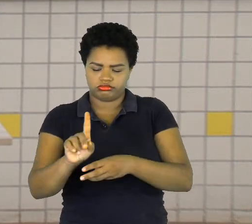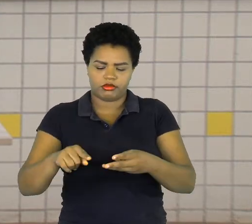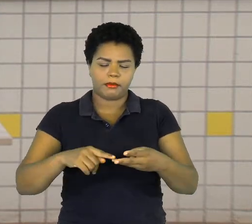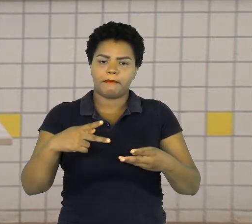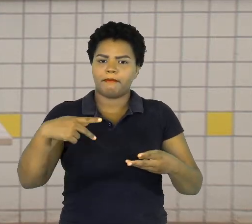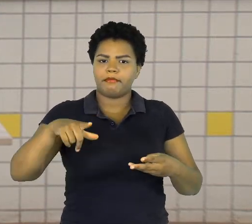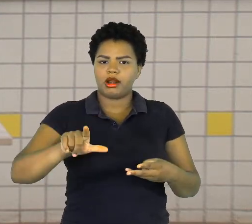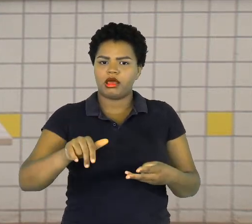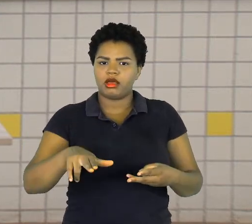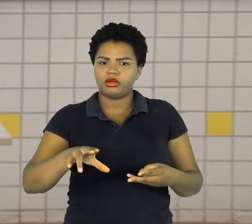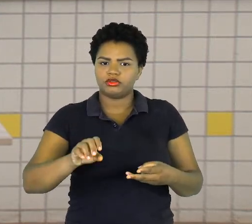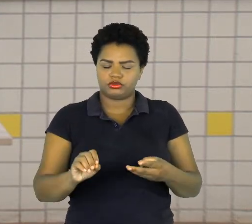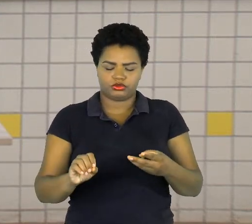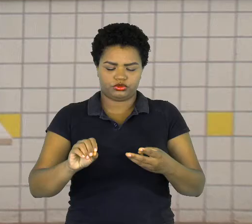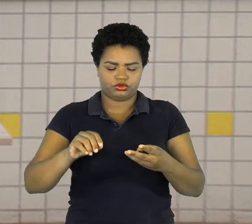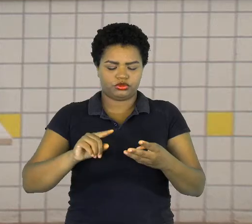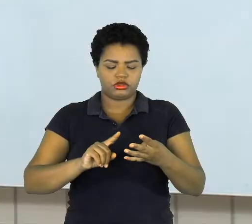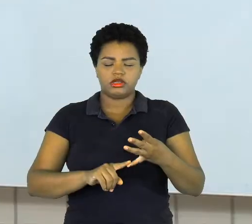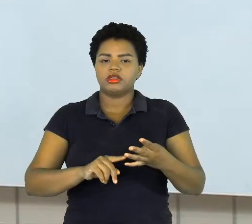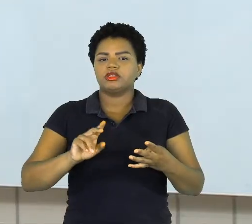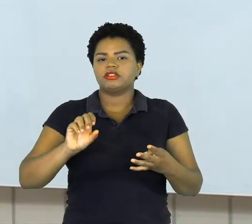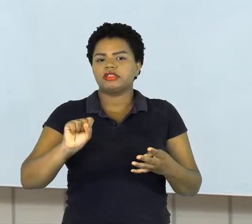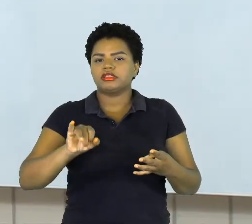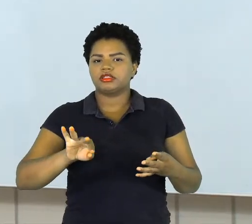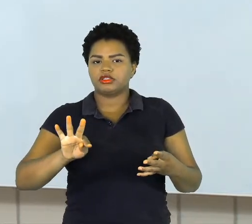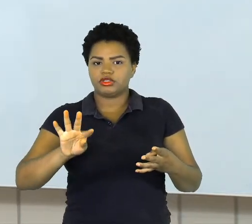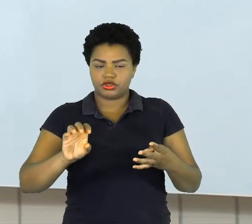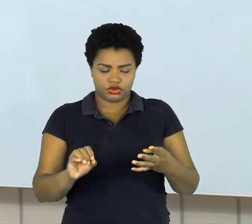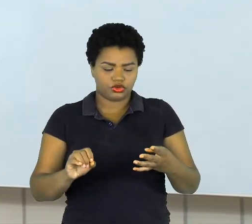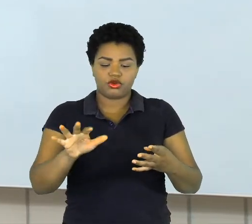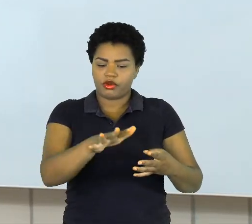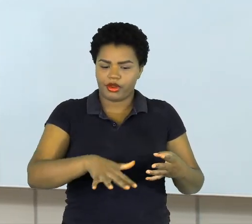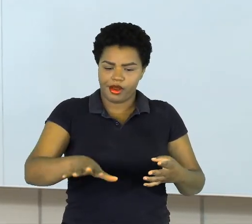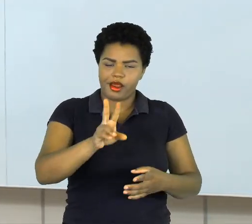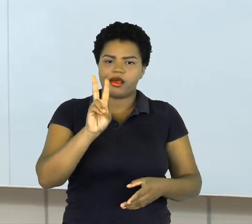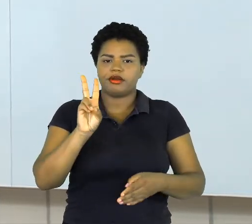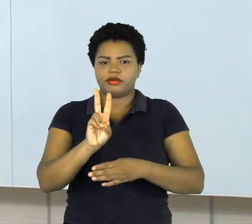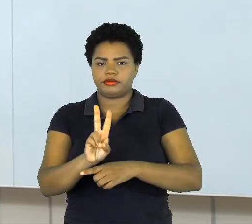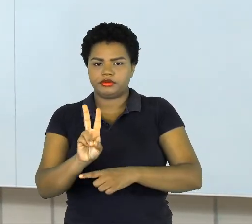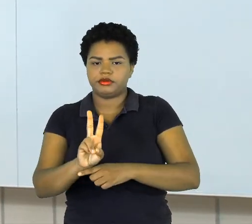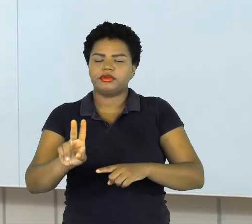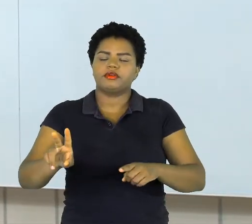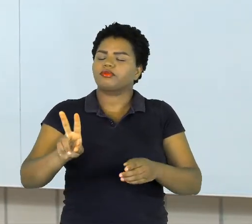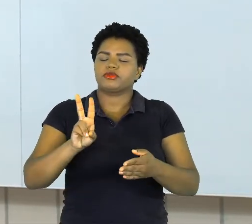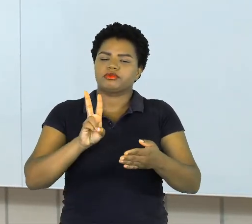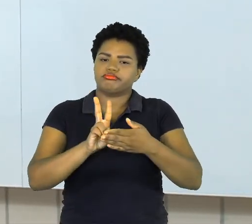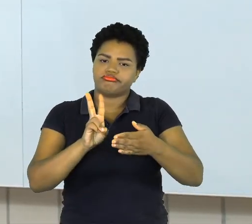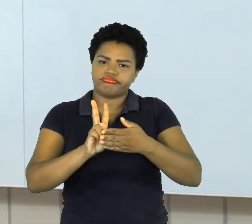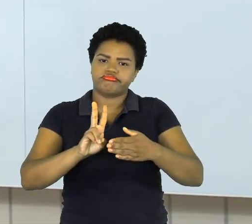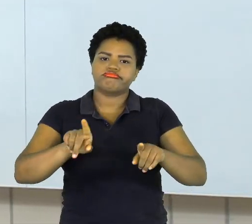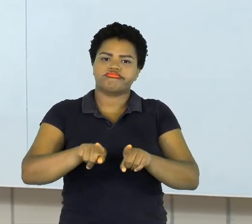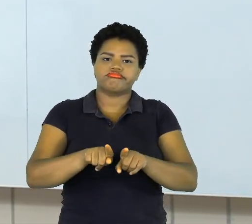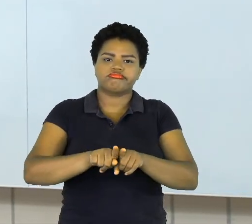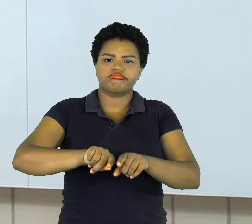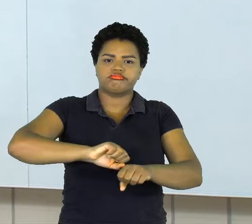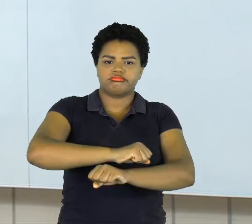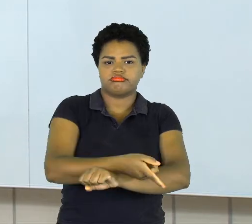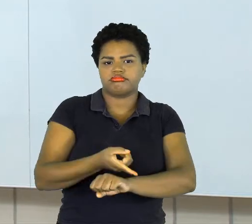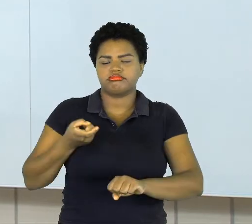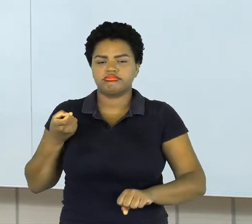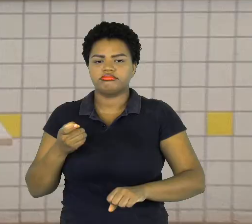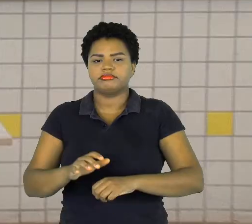e áreas indígenas de quilombolas. Bom, um dos principais impactos que nós temos no meio ambiente são